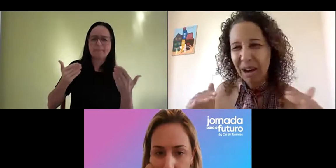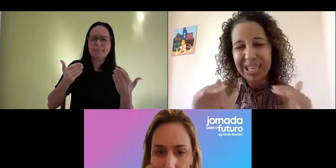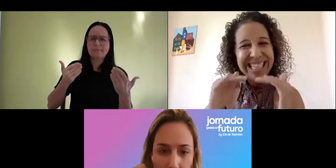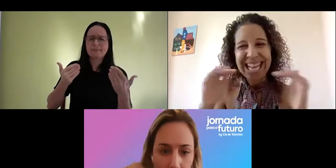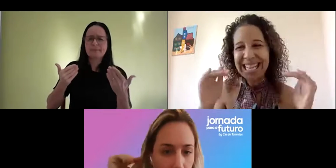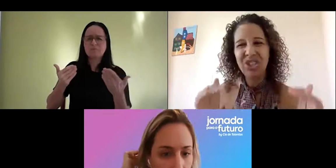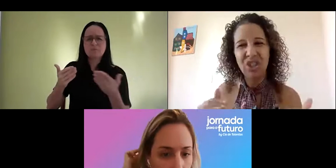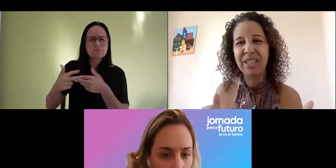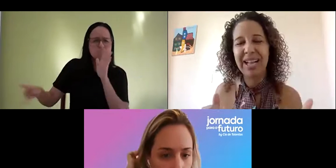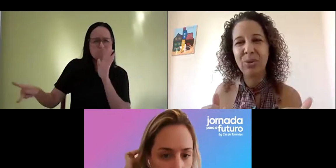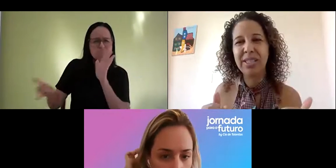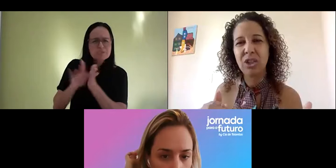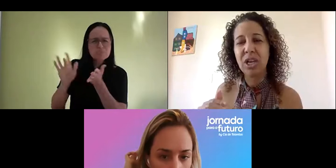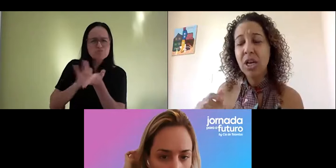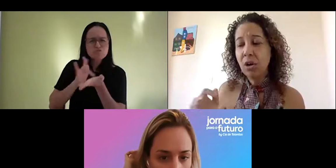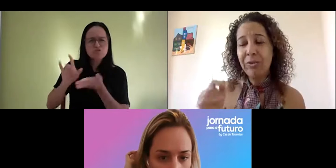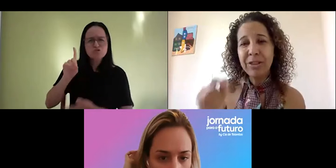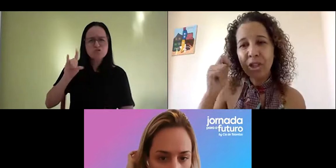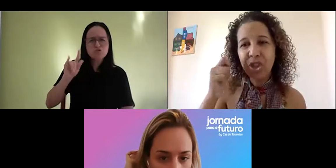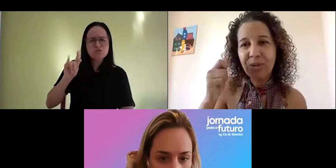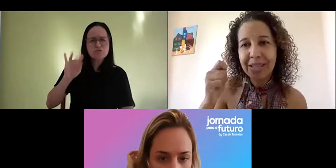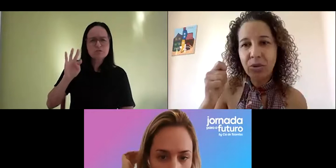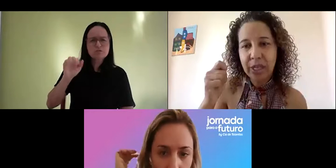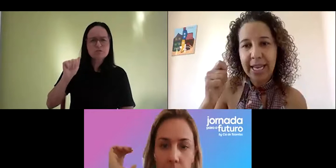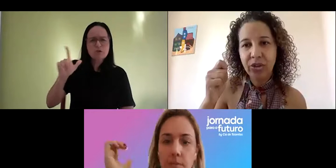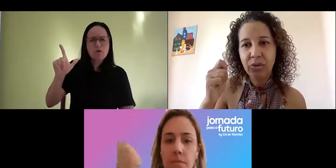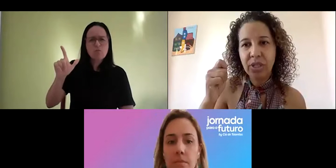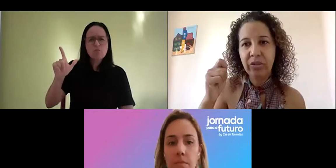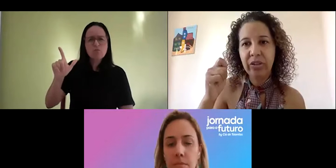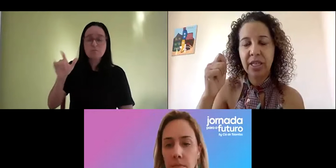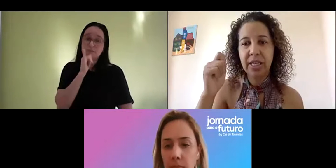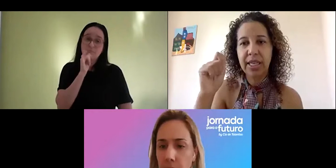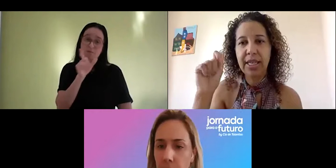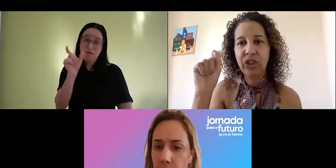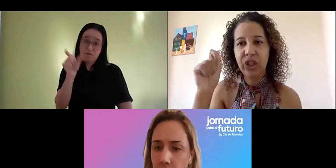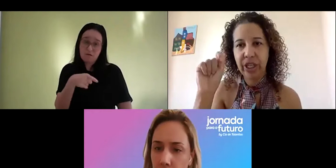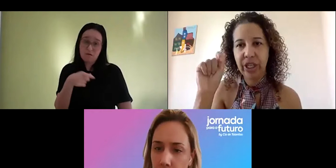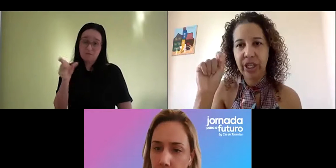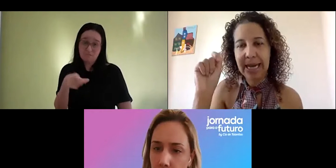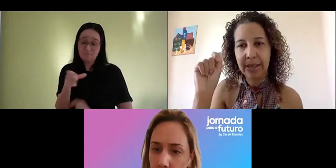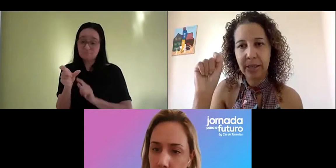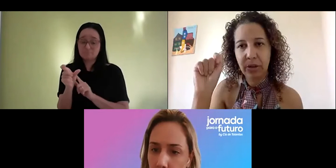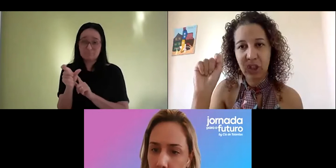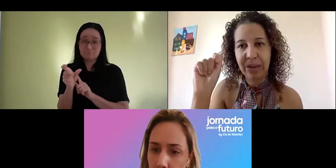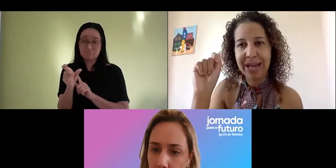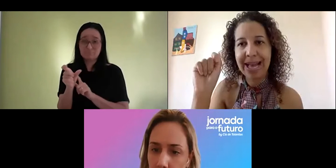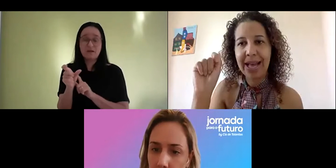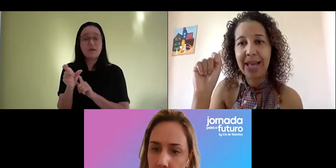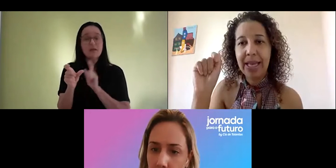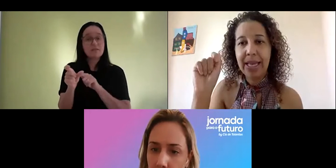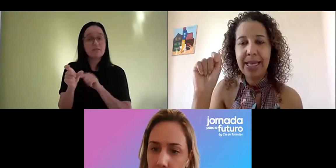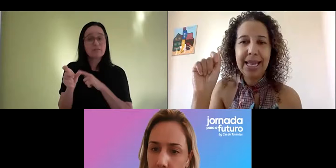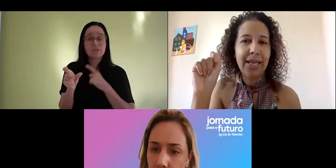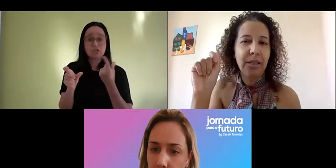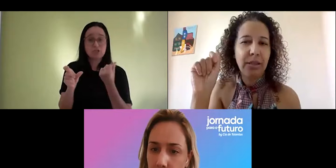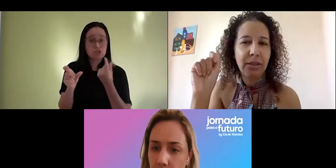digital, que nasce digital, ou seja, o fato da gente ter um cartão de crédito não significa que aquele dinheiro que está lá, que a gente vai pagar,